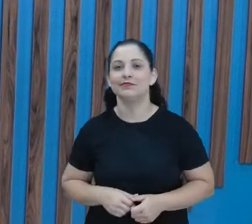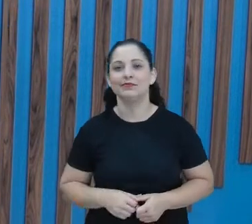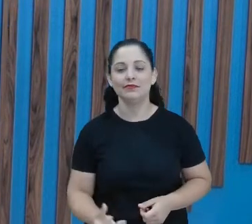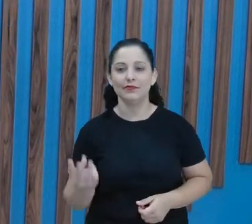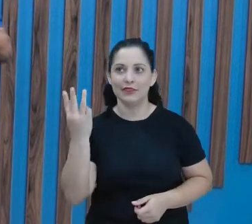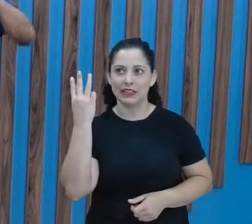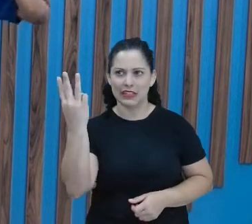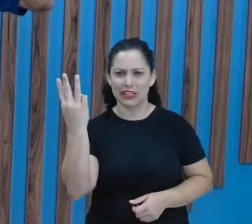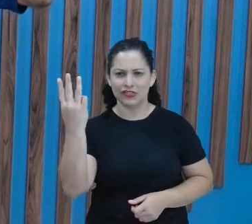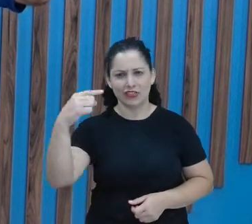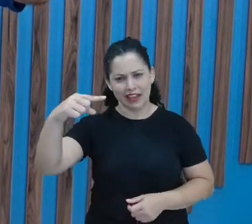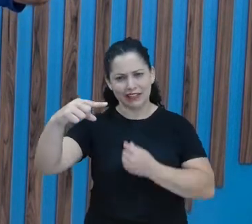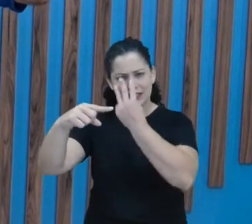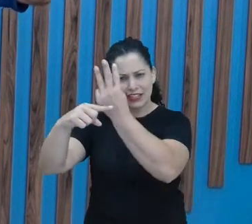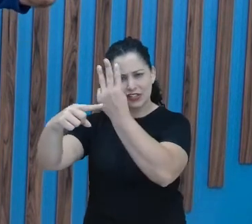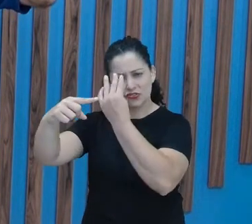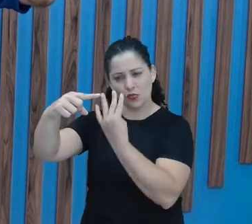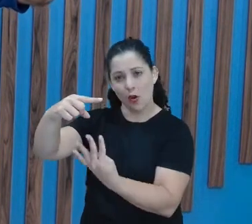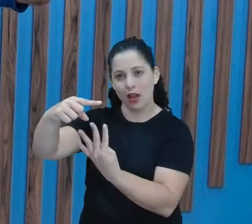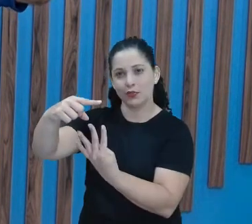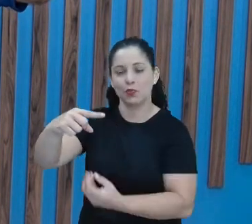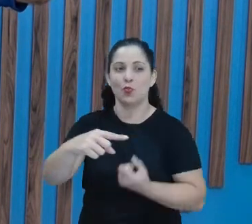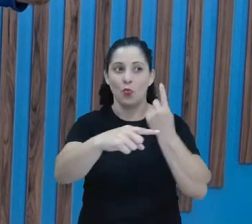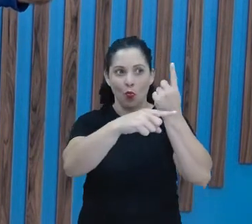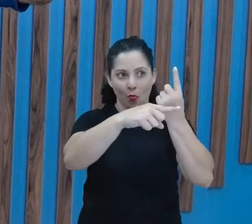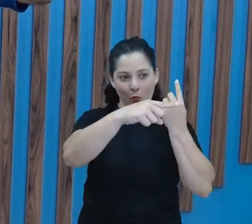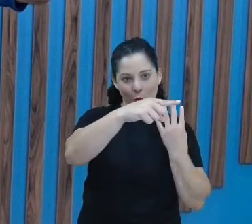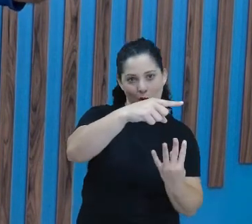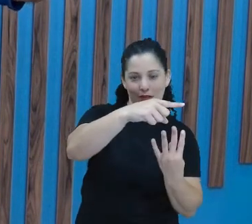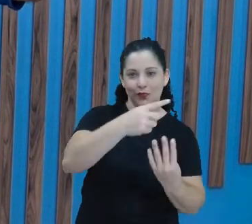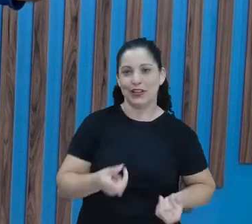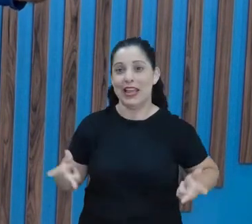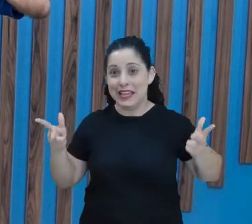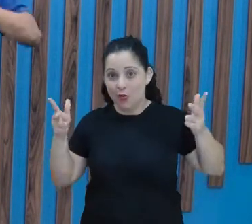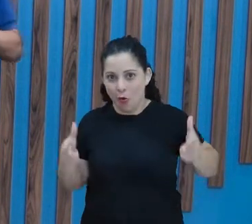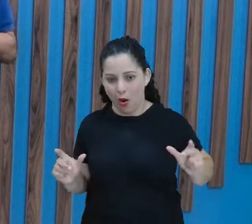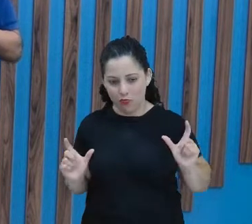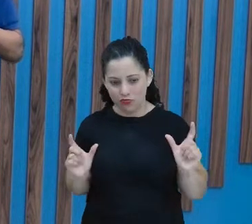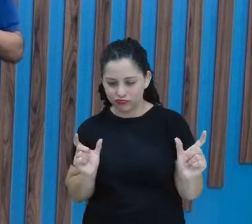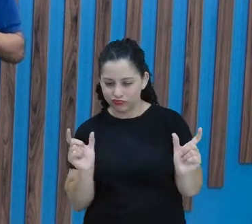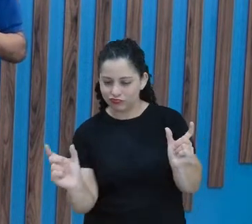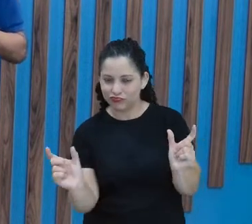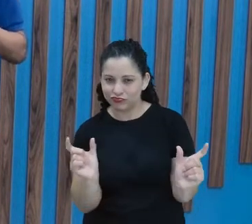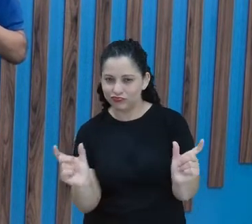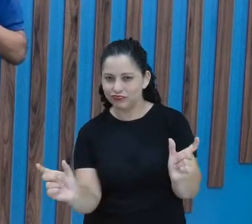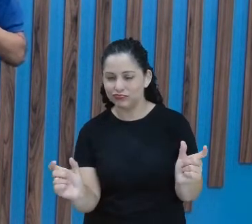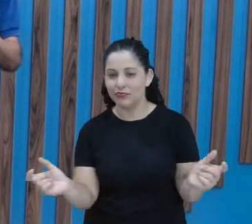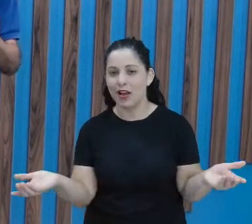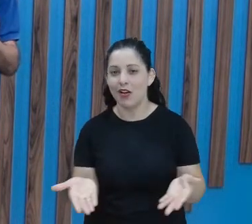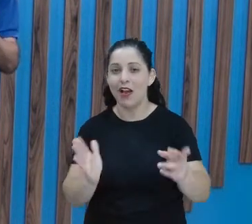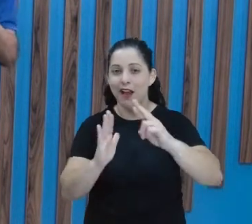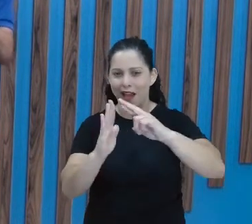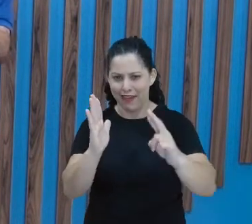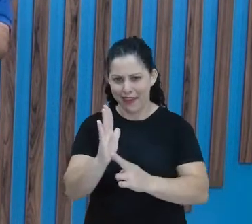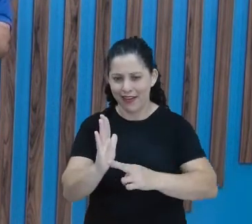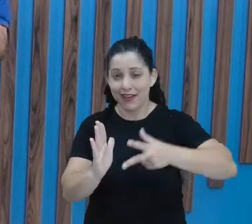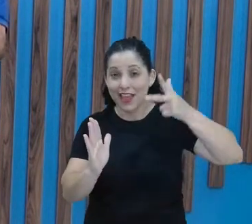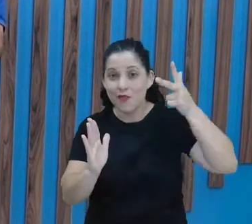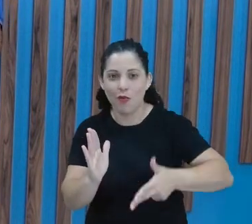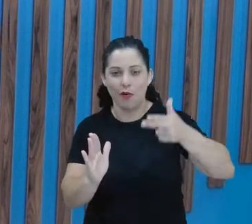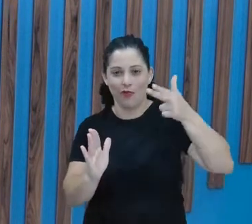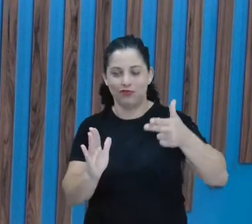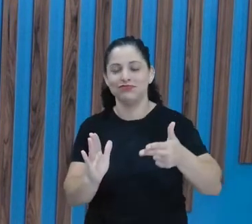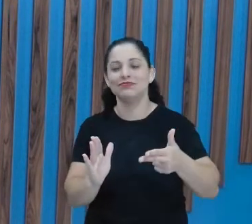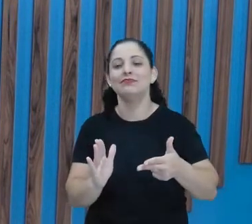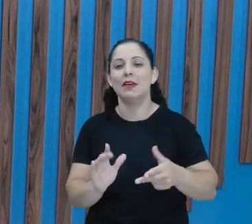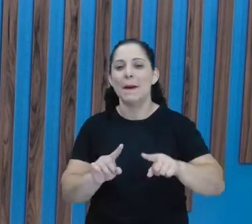menos 1 quarto com denominadores iguais, ó. Iguais. A regra é a mesma, a regra é clara.